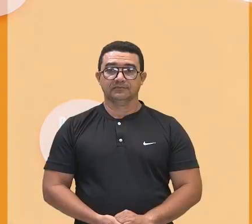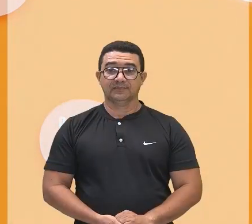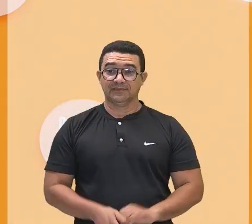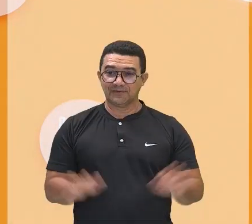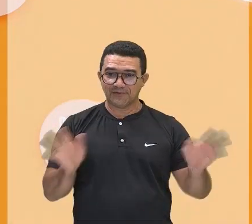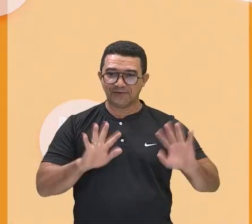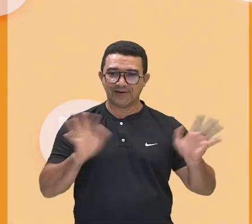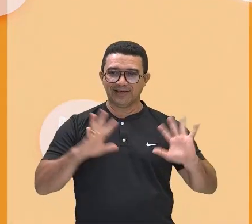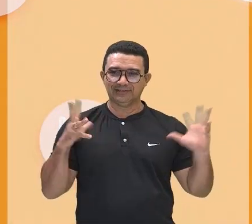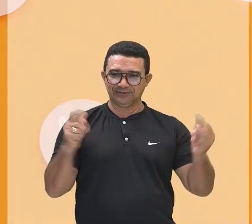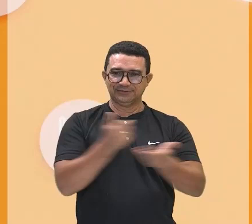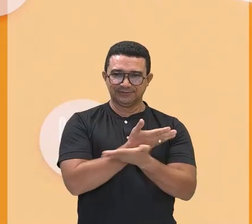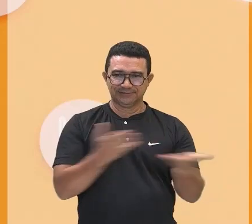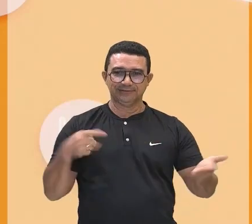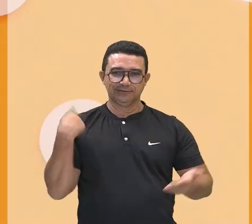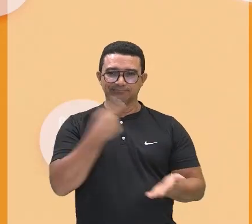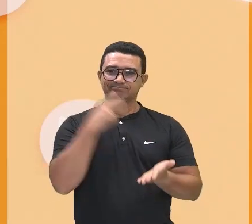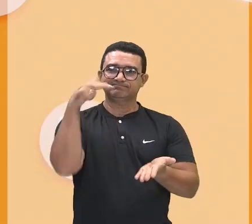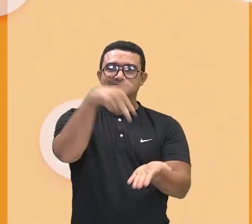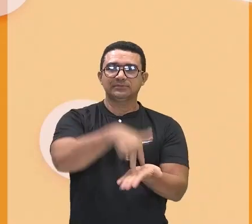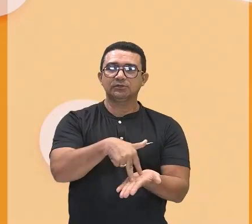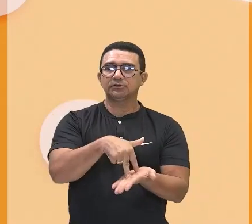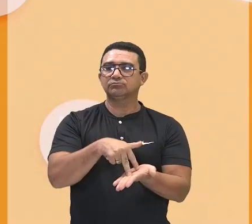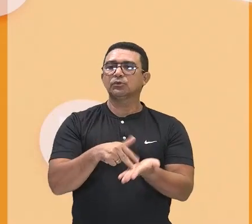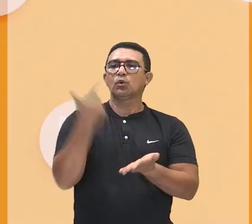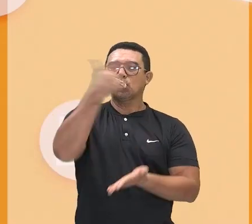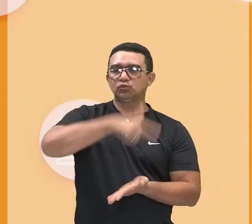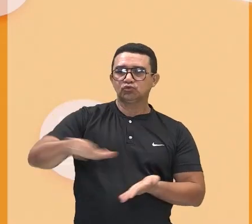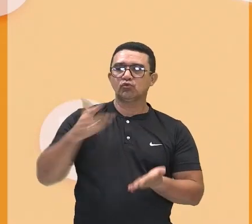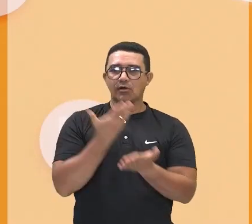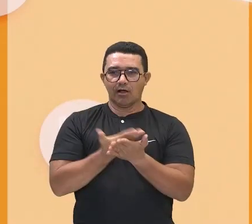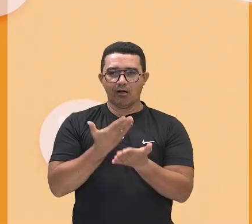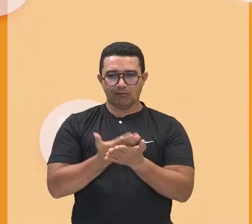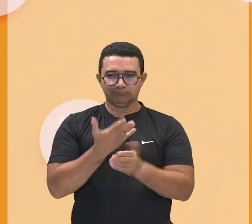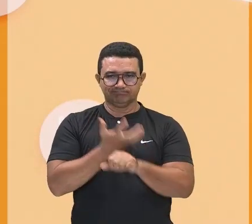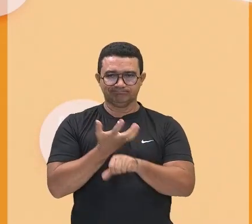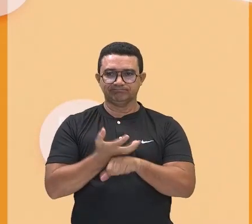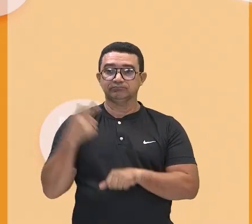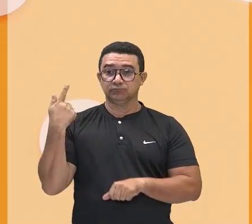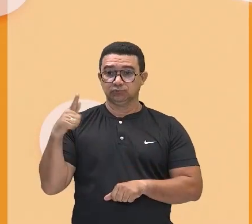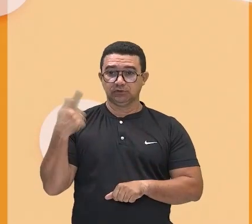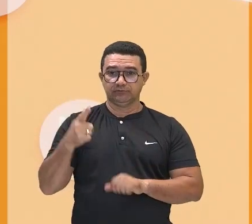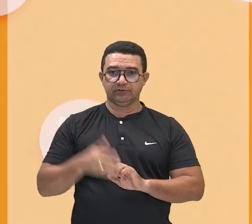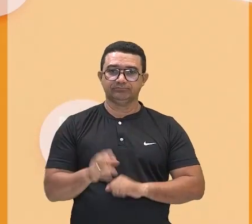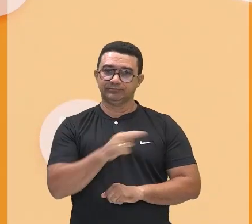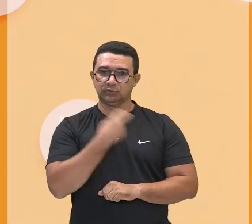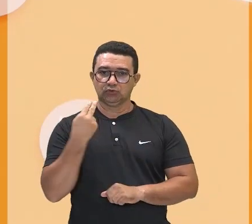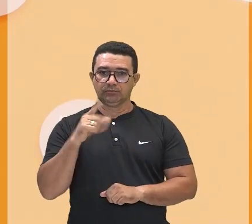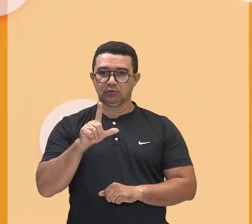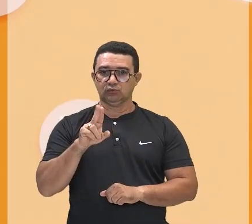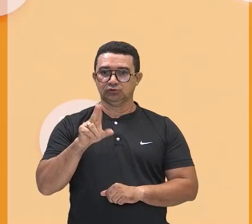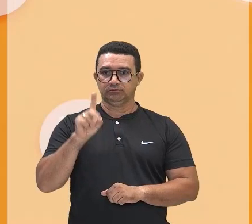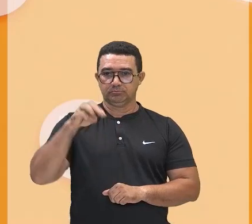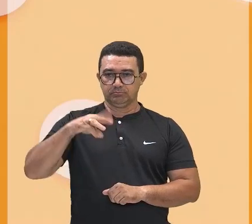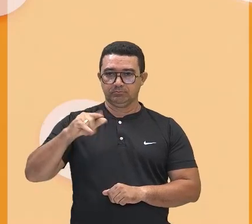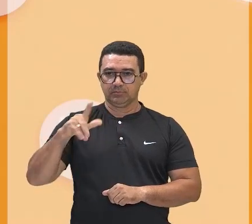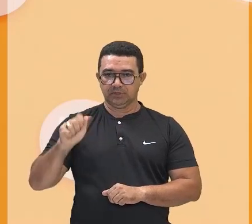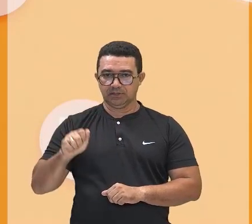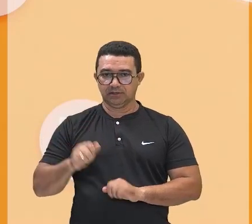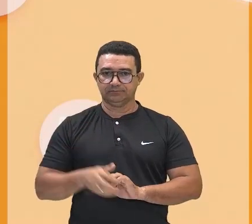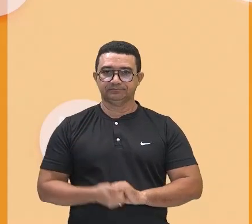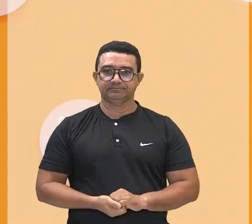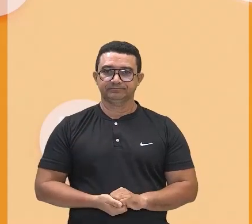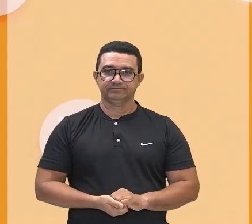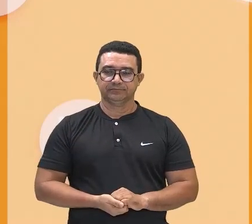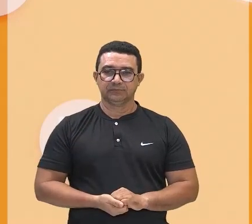Olá a todos vocês, estamos aqui continuando as nossas aulas de Geografia. Eu sou a professora Ludmila Dutra e